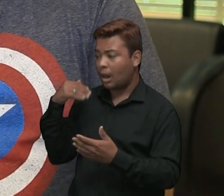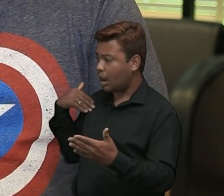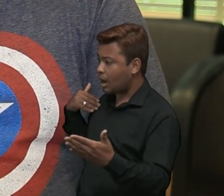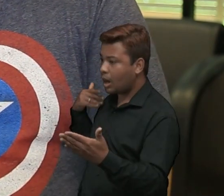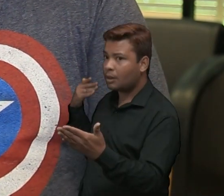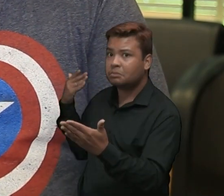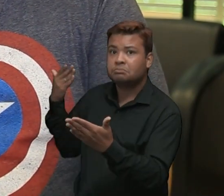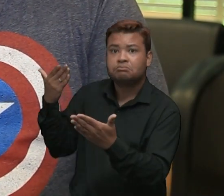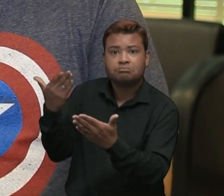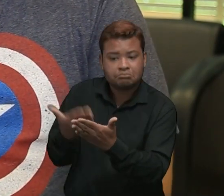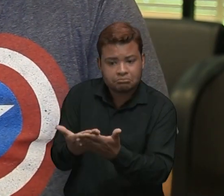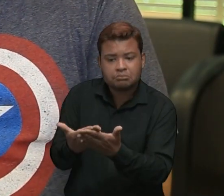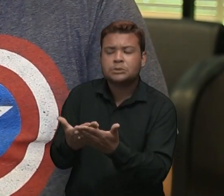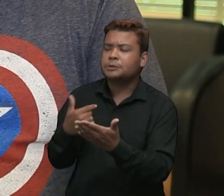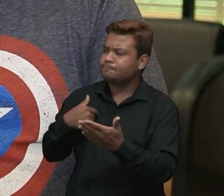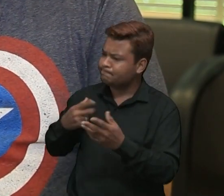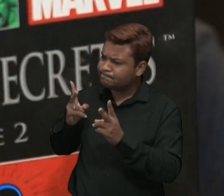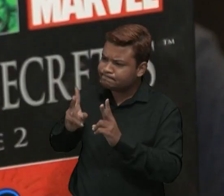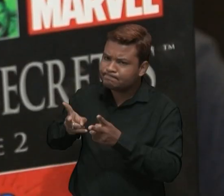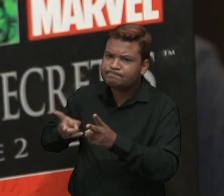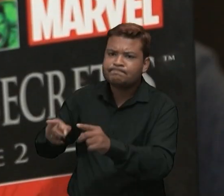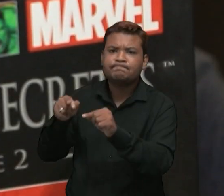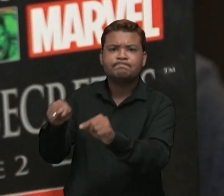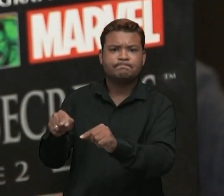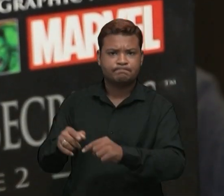sendo seguida até hoje.